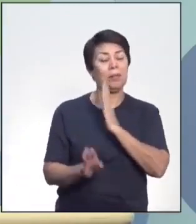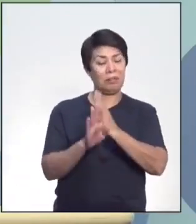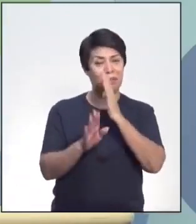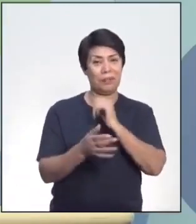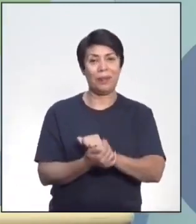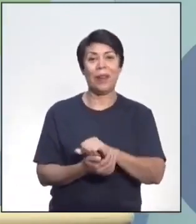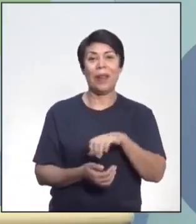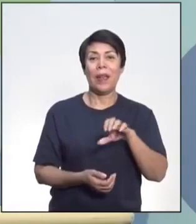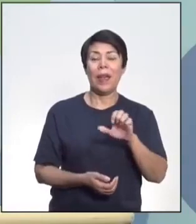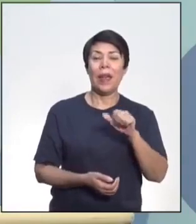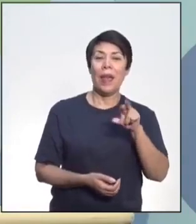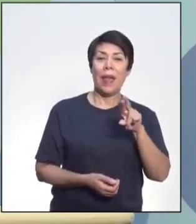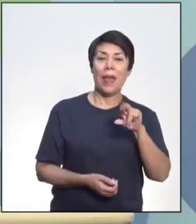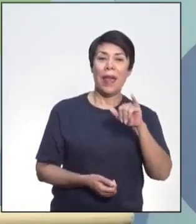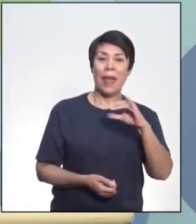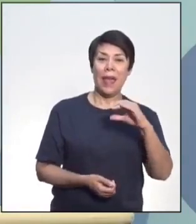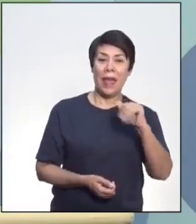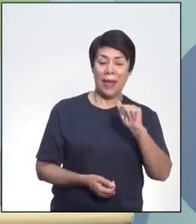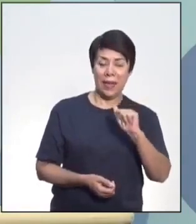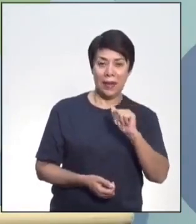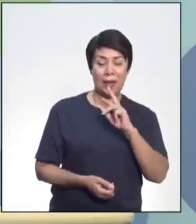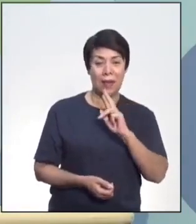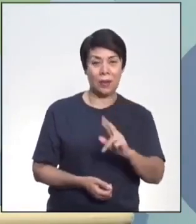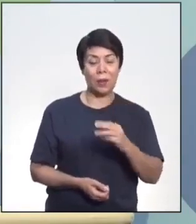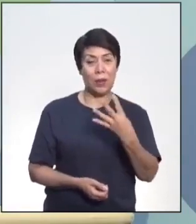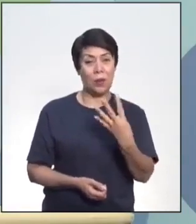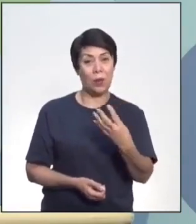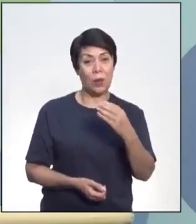A Érica, ela colocou